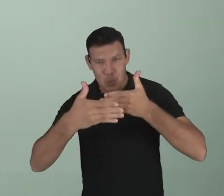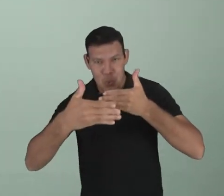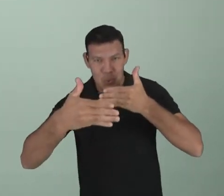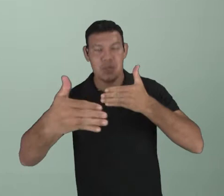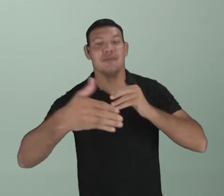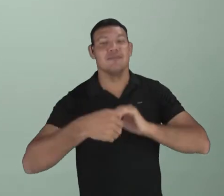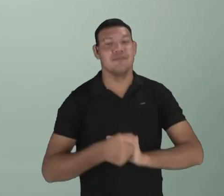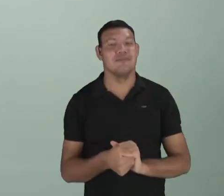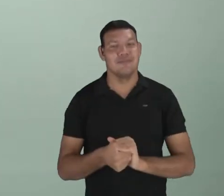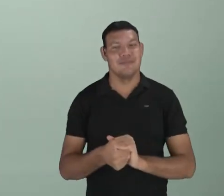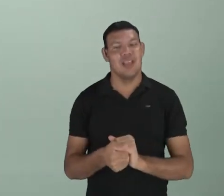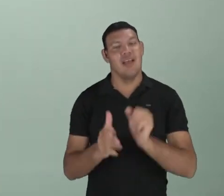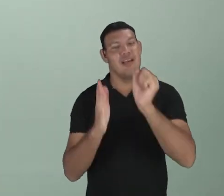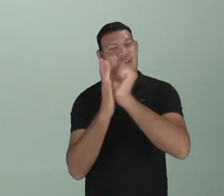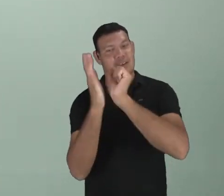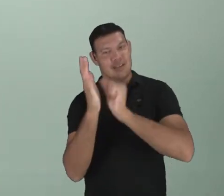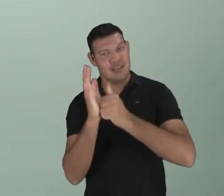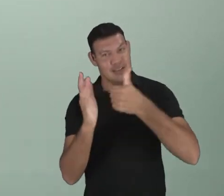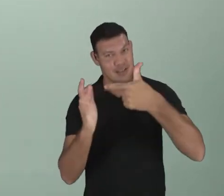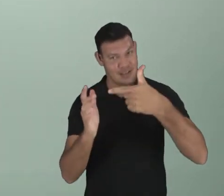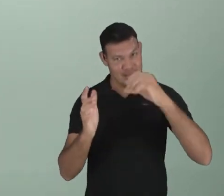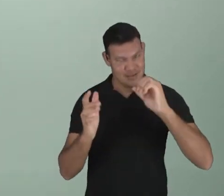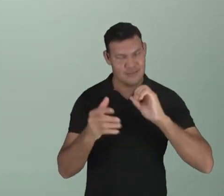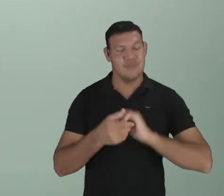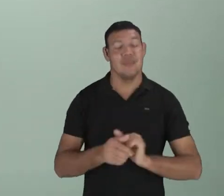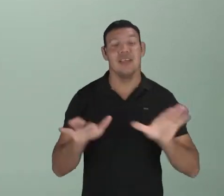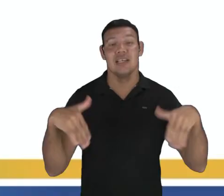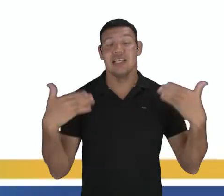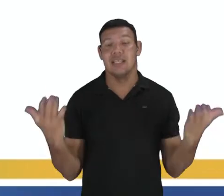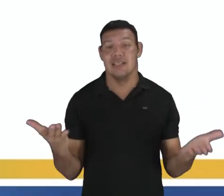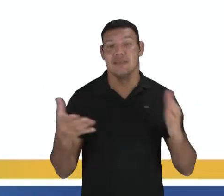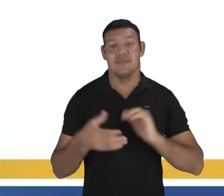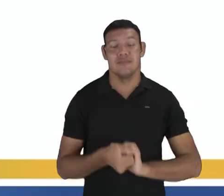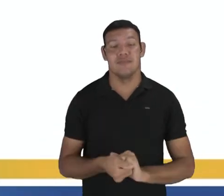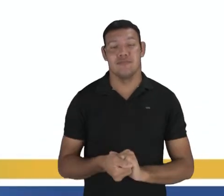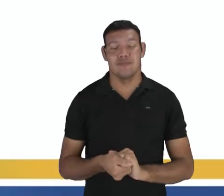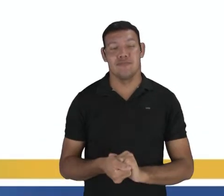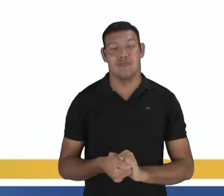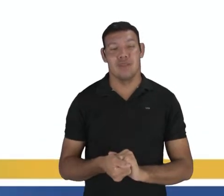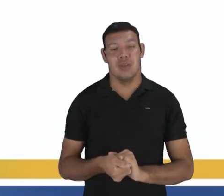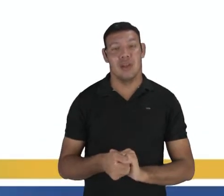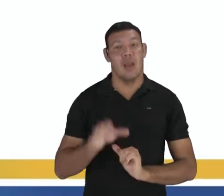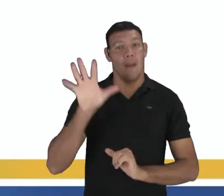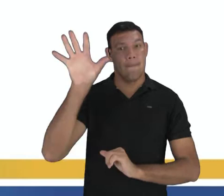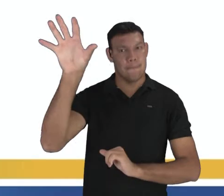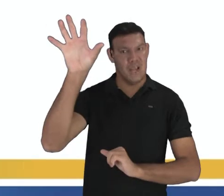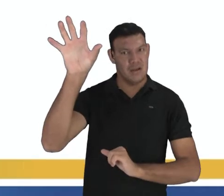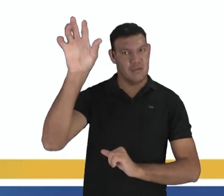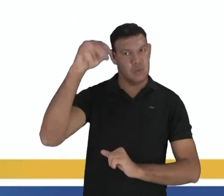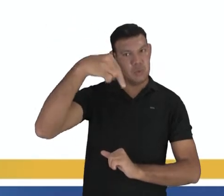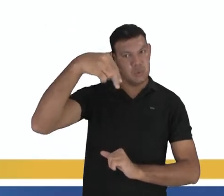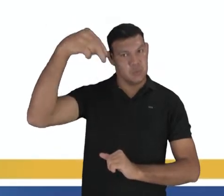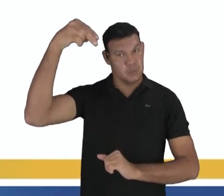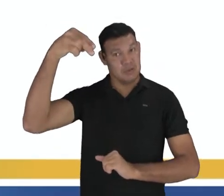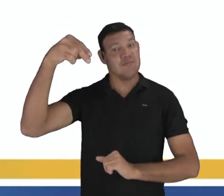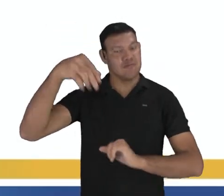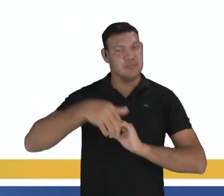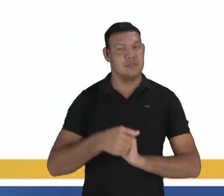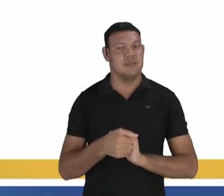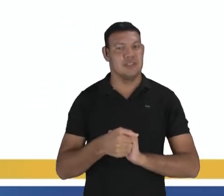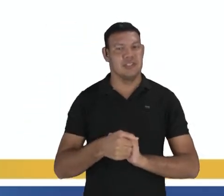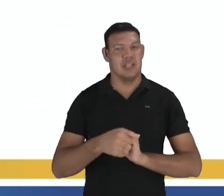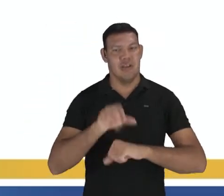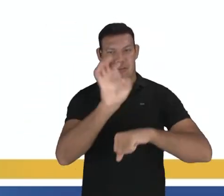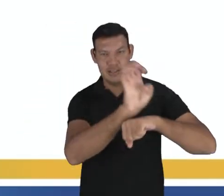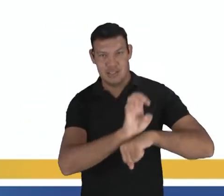aí no século XX. Pessoal, então assim, a nossa região, né? Aqui o nosso estado do